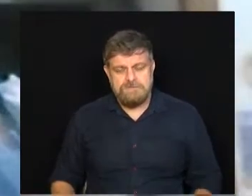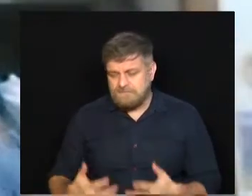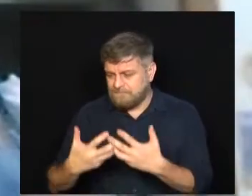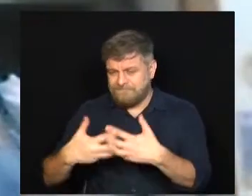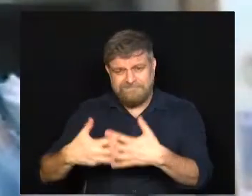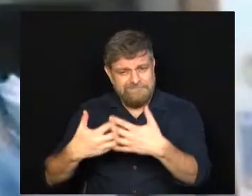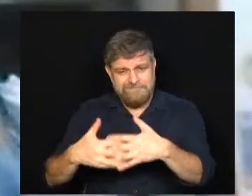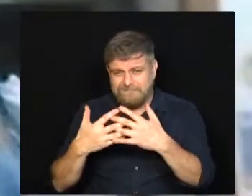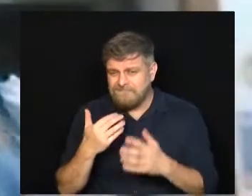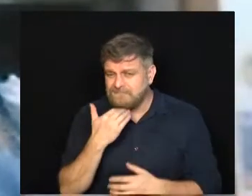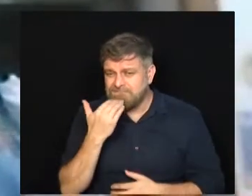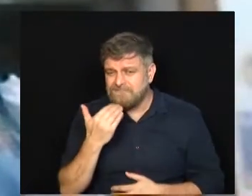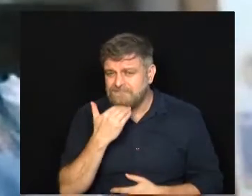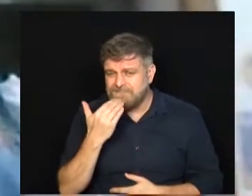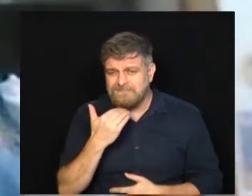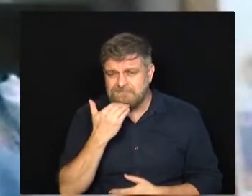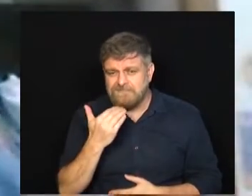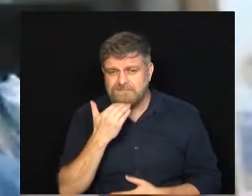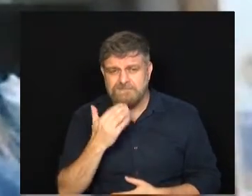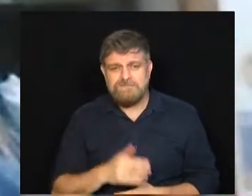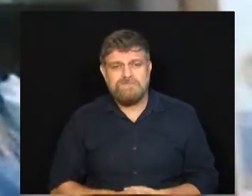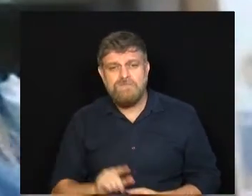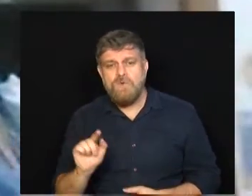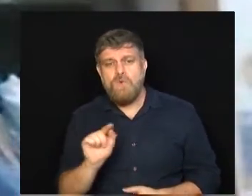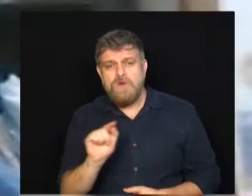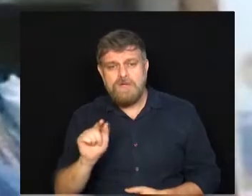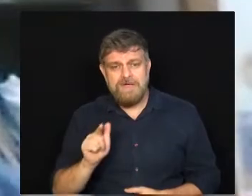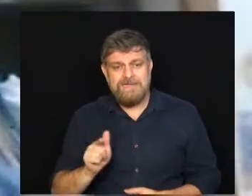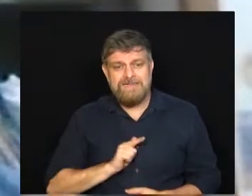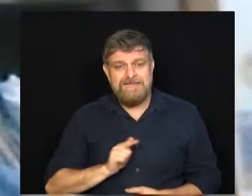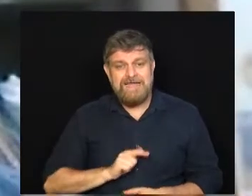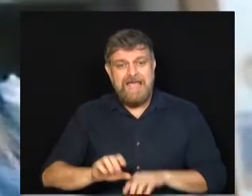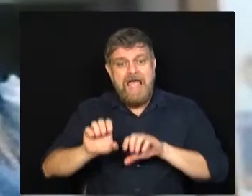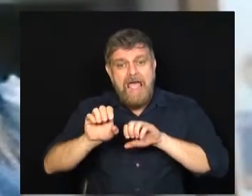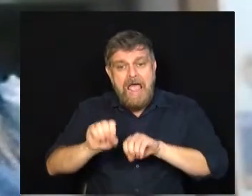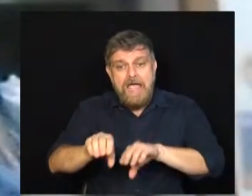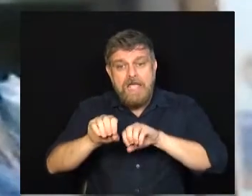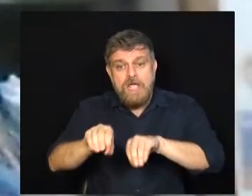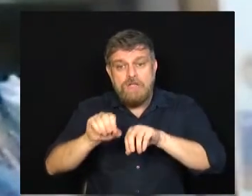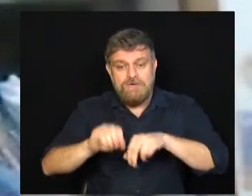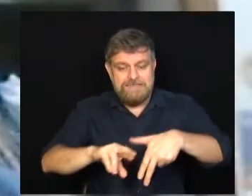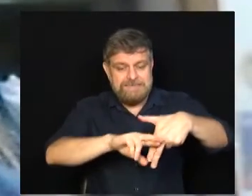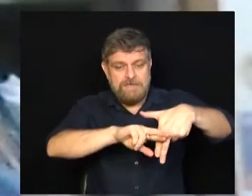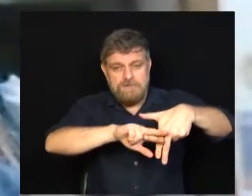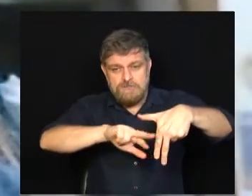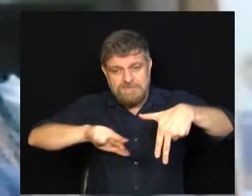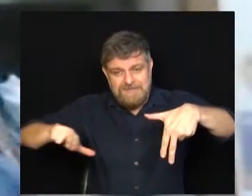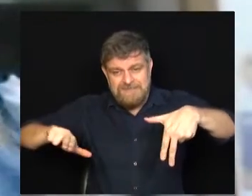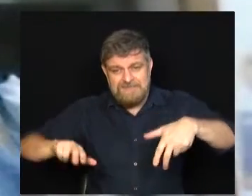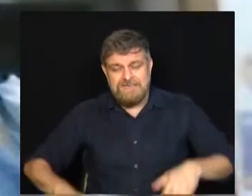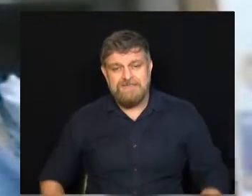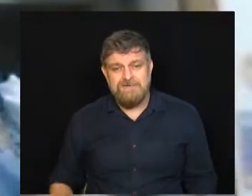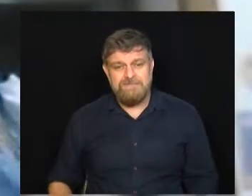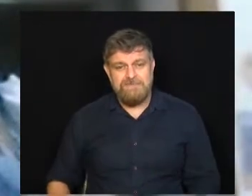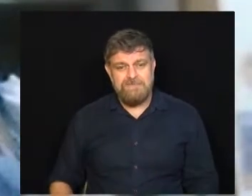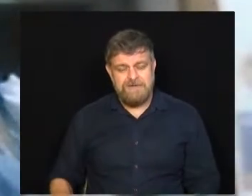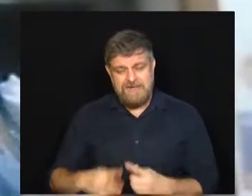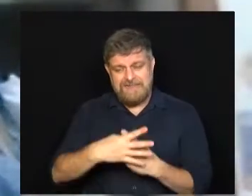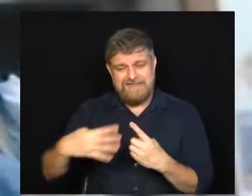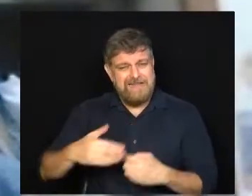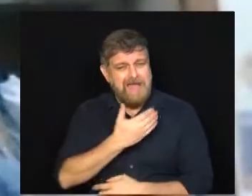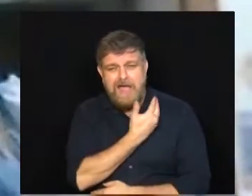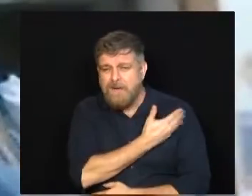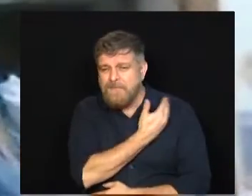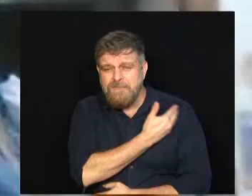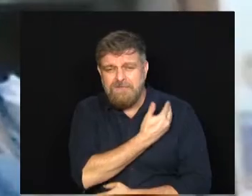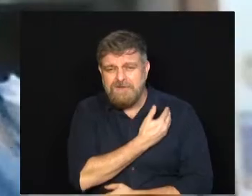implementado de forma orgânica, que era a educação pela diversidade, escola sem homofobia, que não era um programa, não